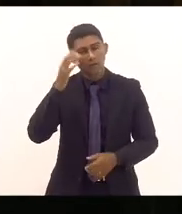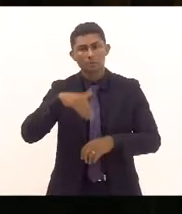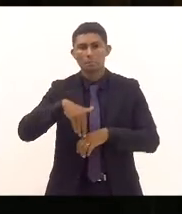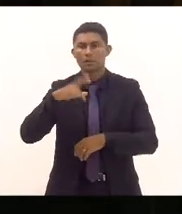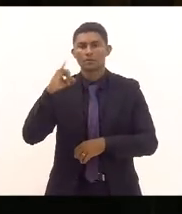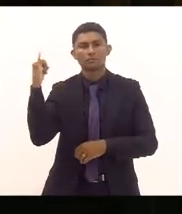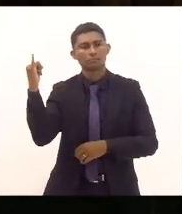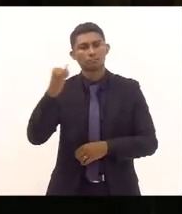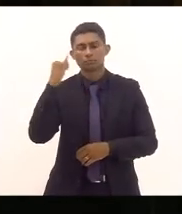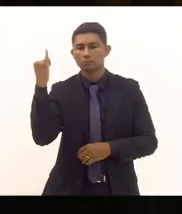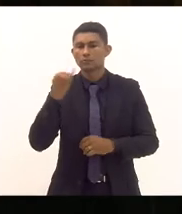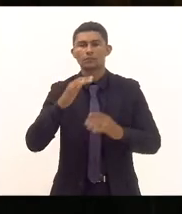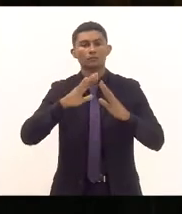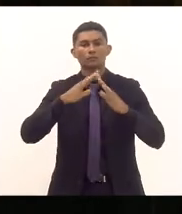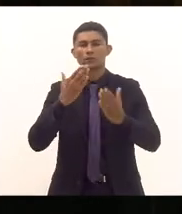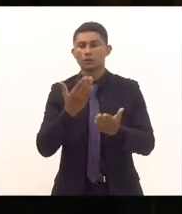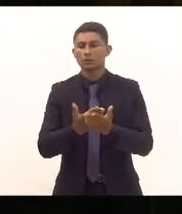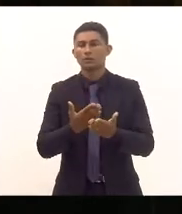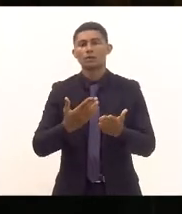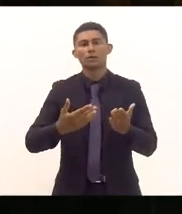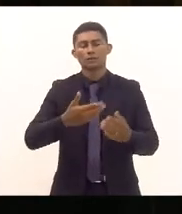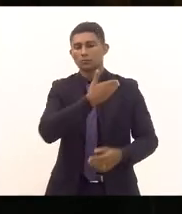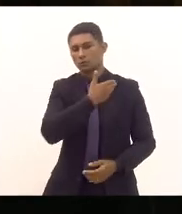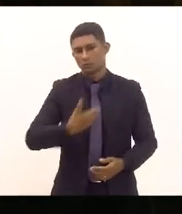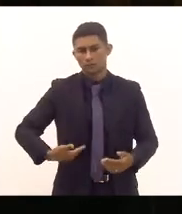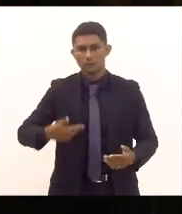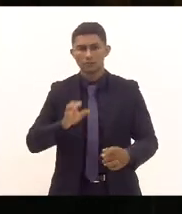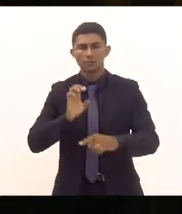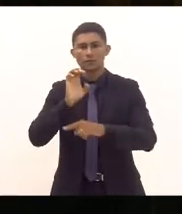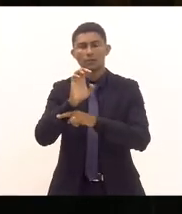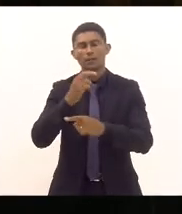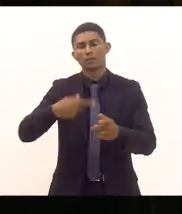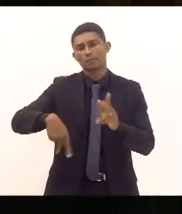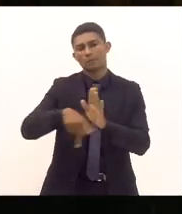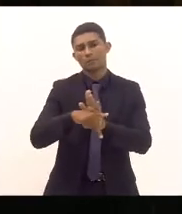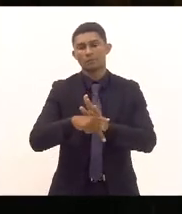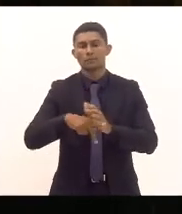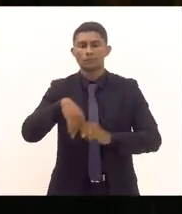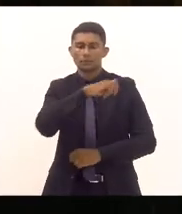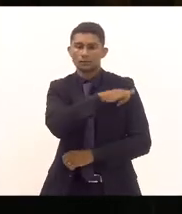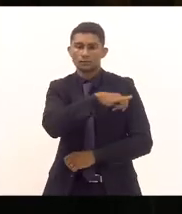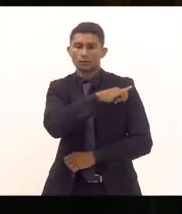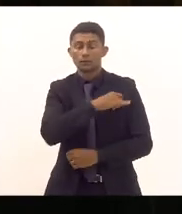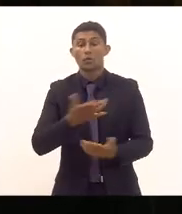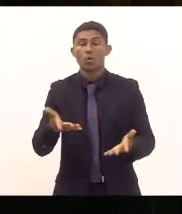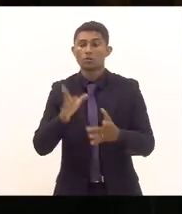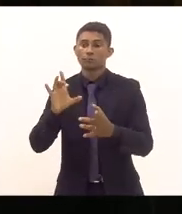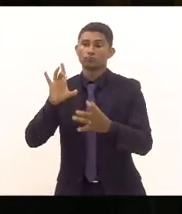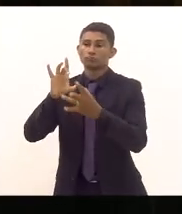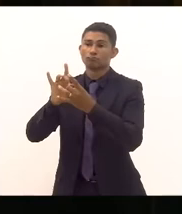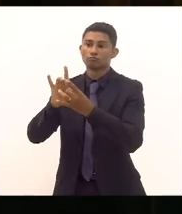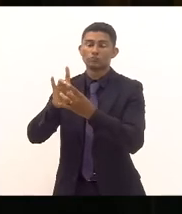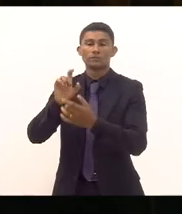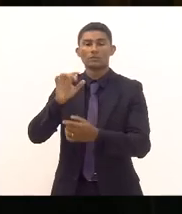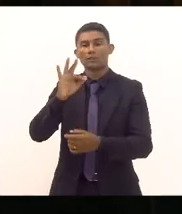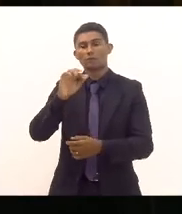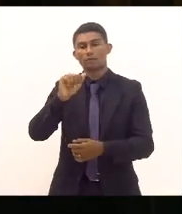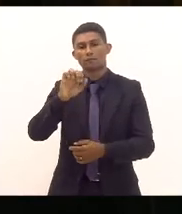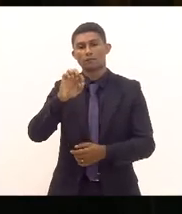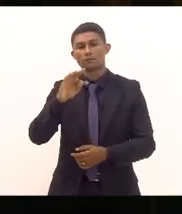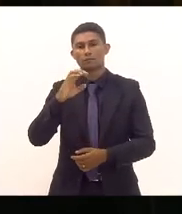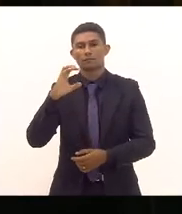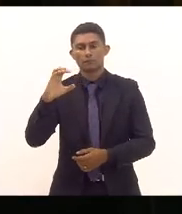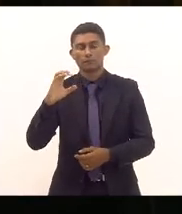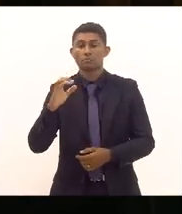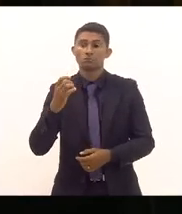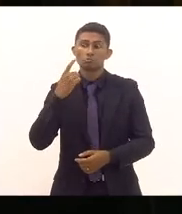histórica e mais emblemática escola pública Estadual hoje a cargo da Faetec sou ponto de